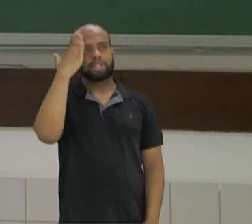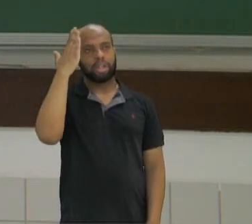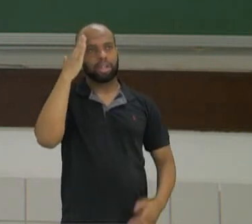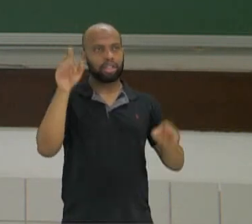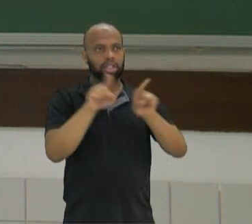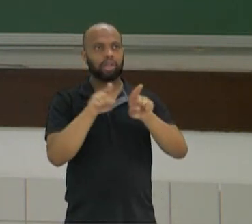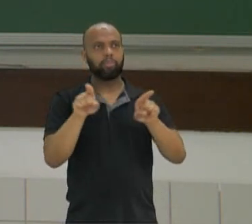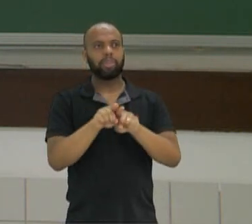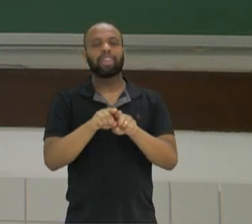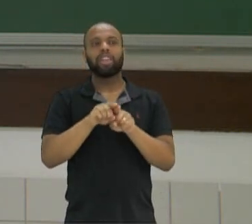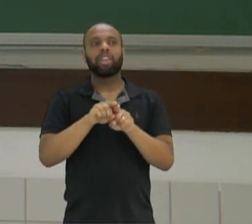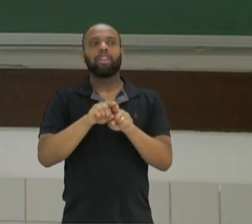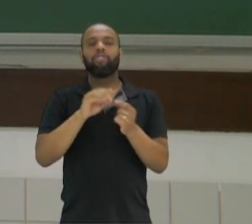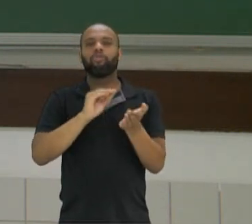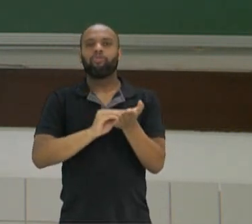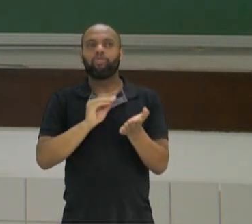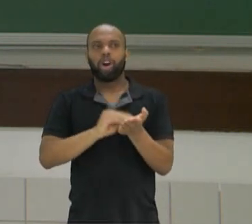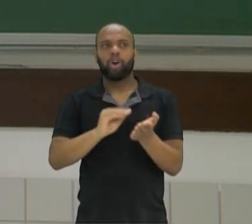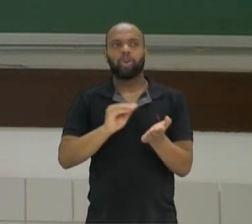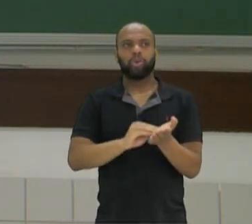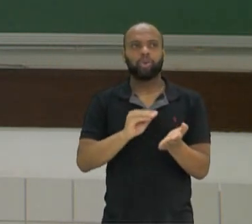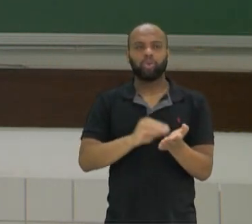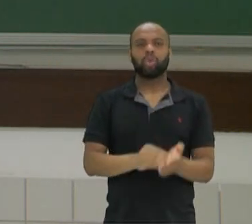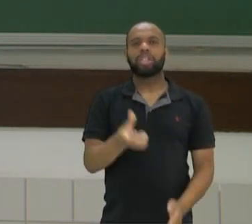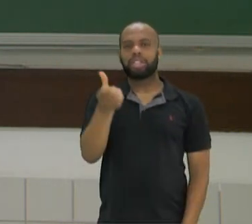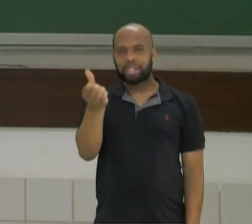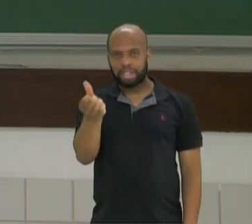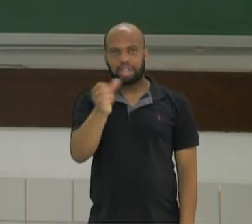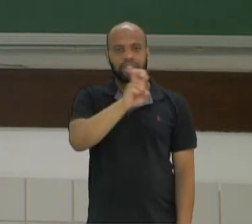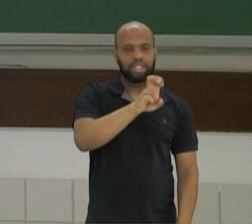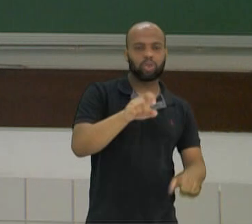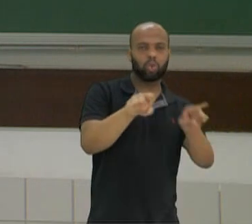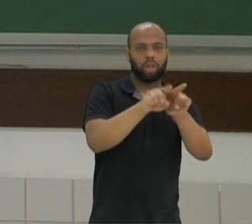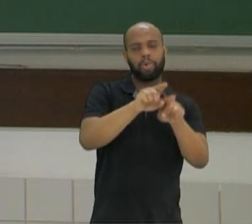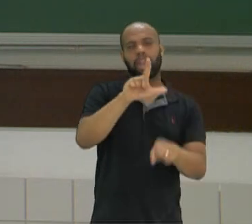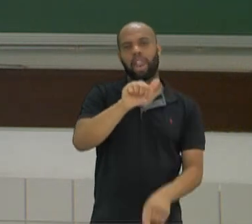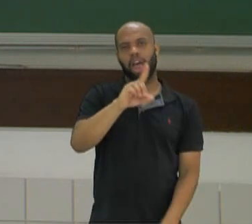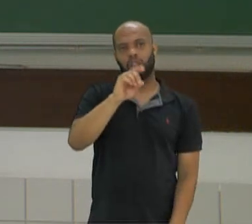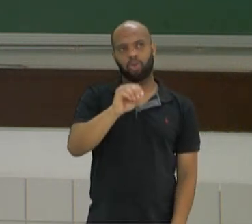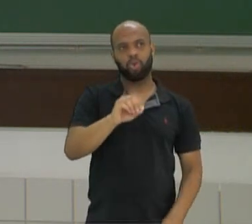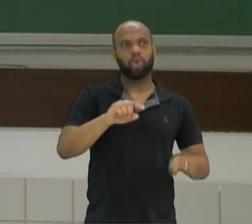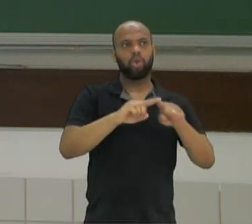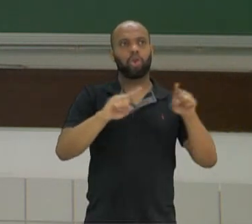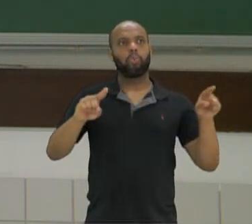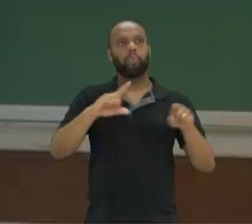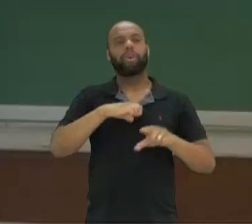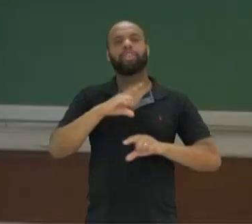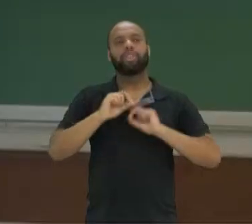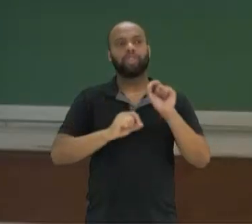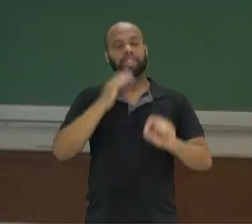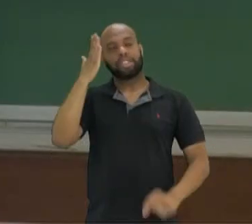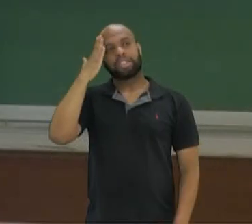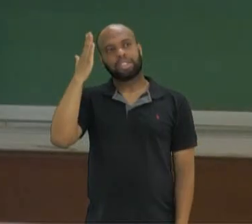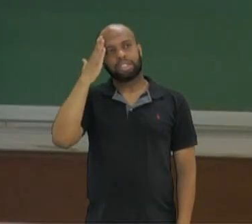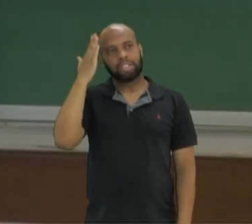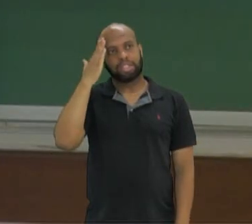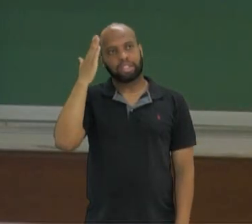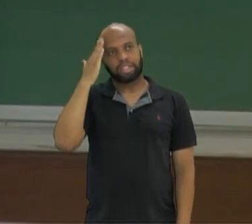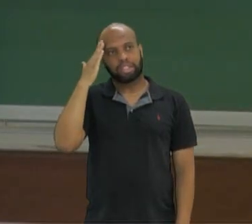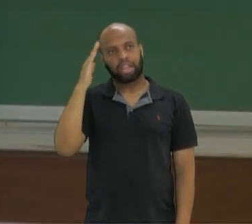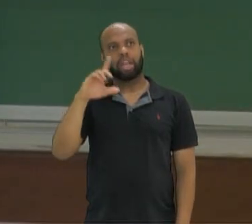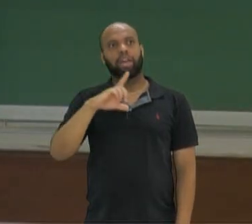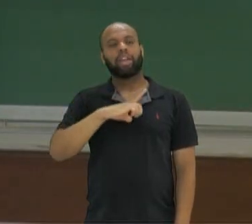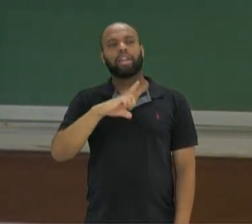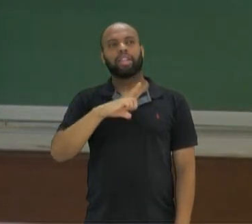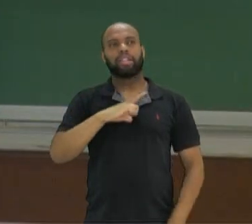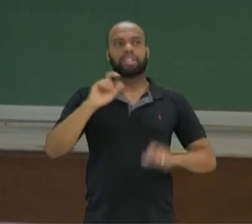Nós não trabalhamos com o elemento hexágono, nem com o elemento pentágono, mas com essas figuras planas aqui. Mas a gente sabe que